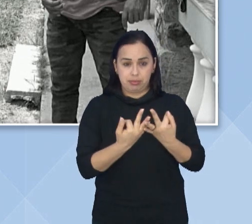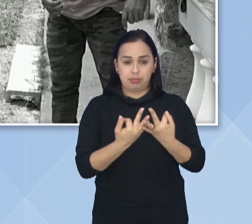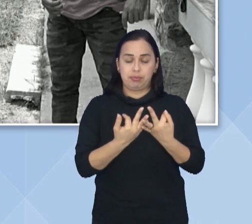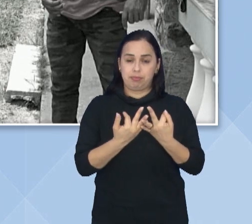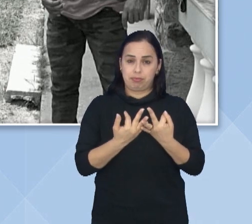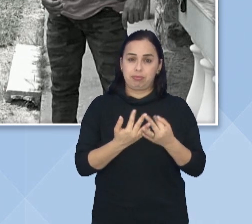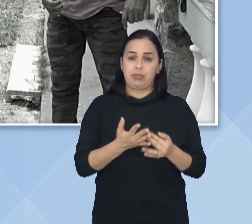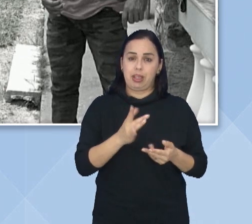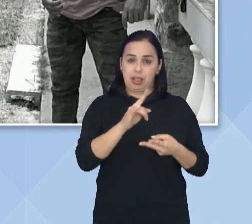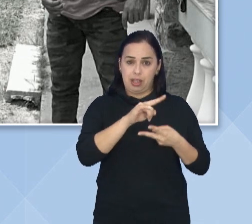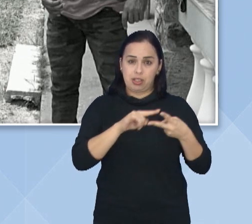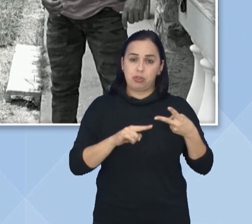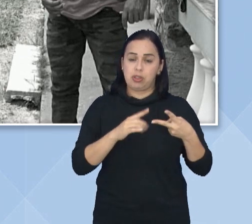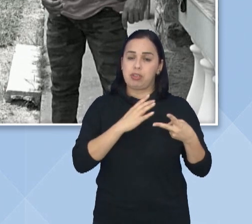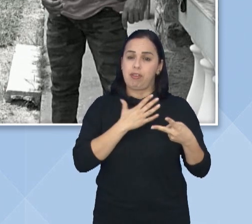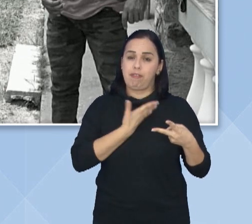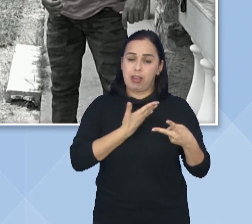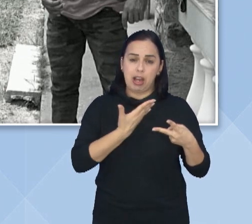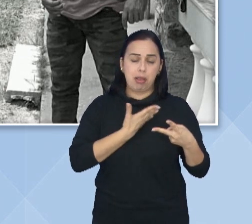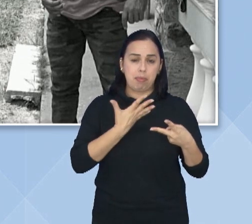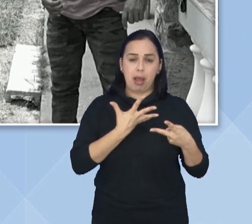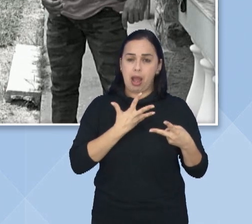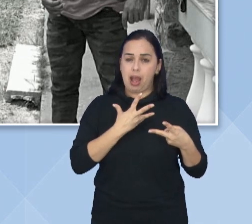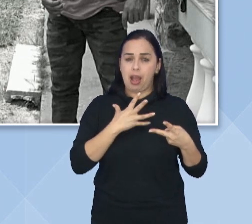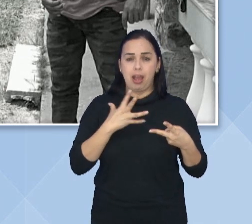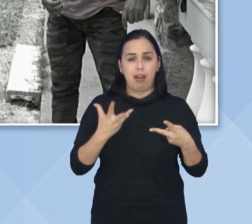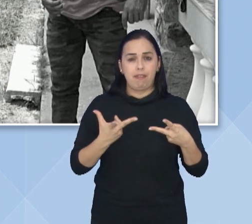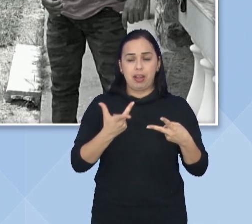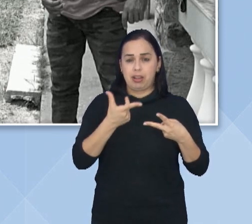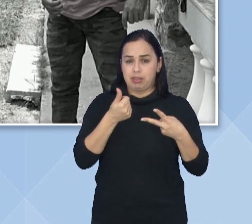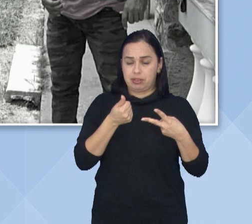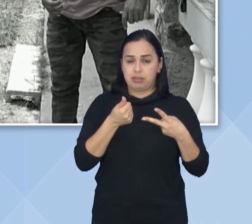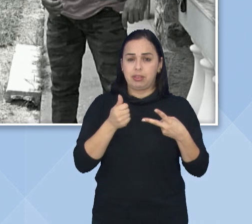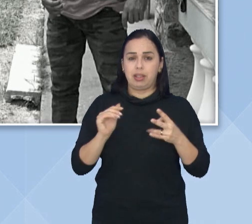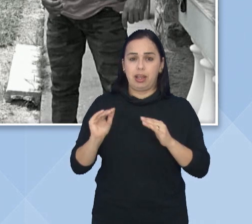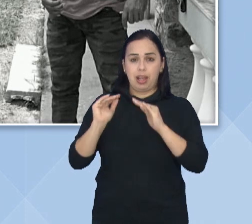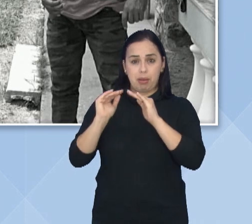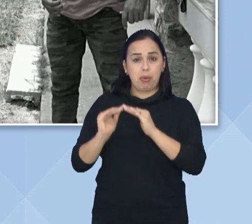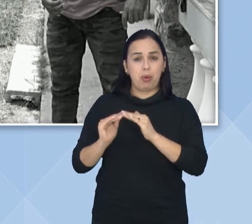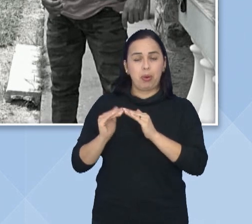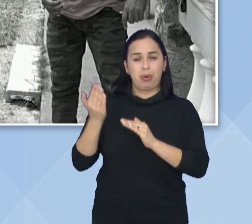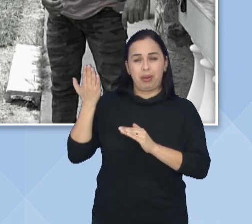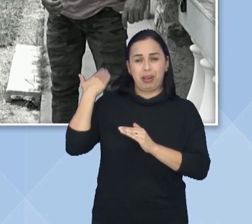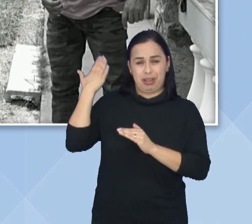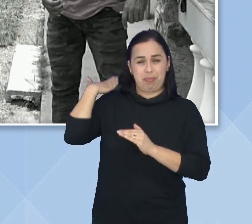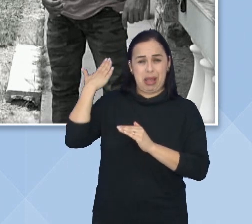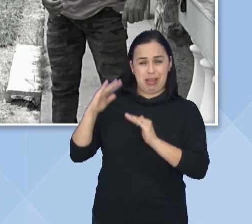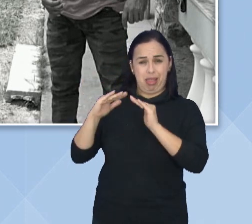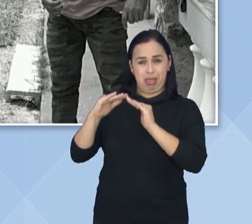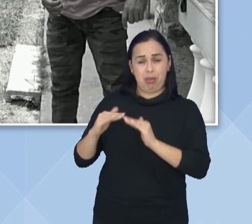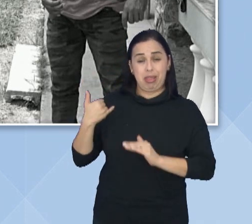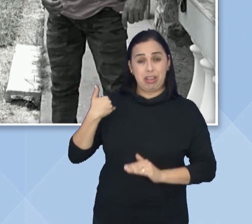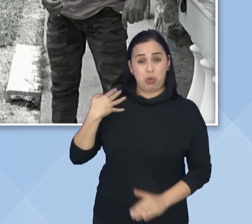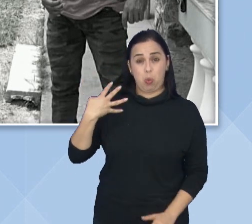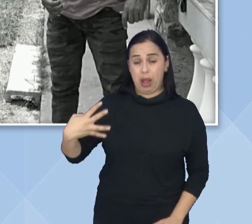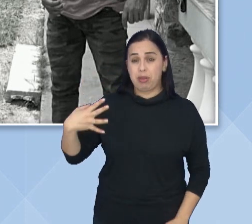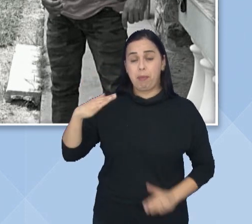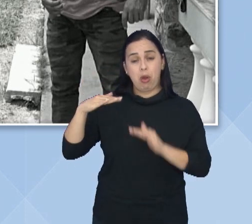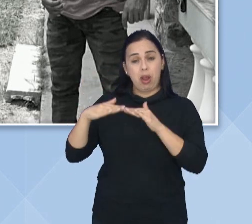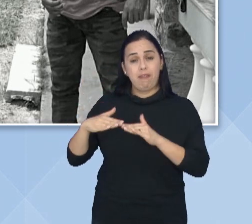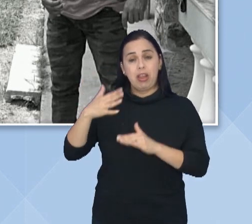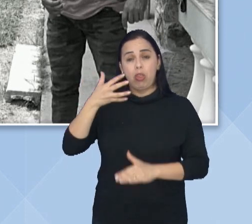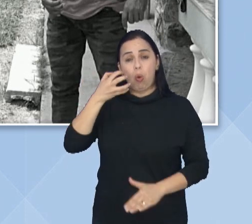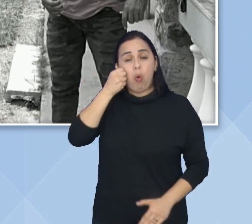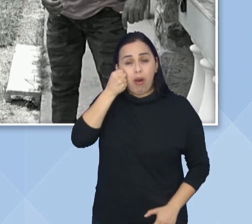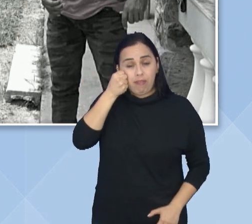suas filhas maravilhosas, que deram todo o carinho. Ele morou no orfanato desde os 4 anos. Então, uma pessoa